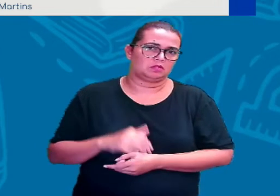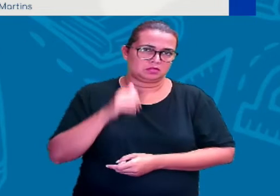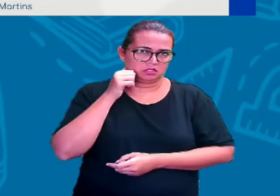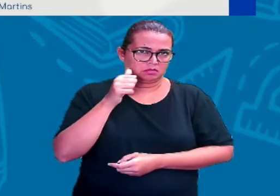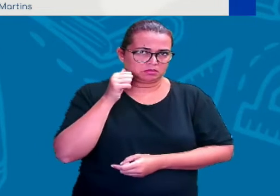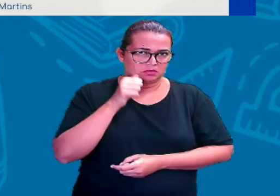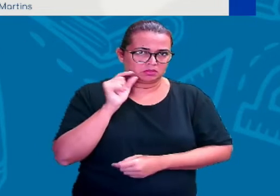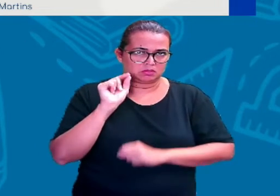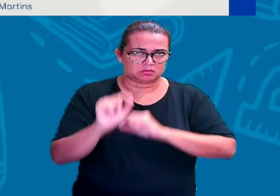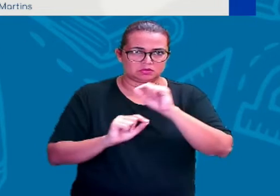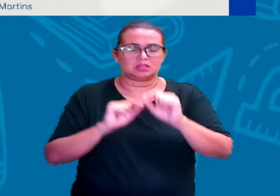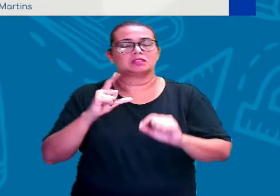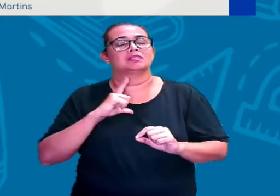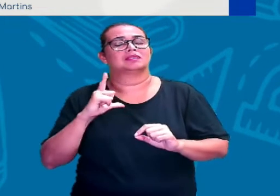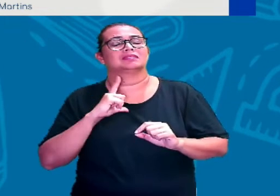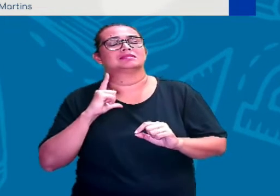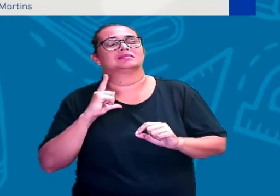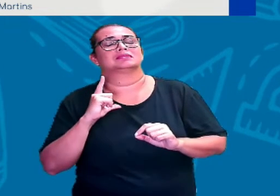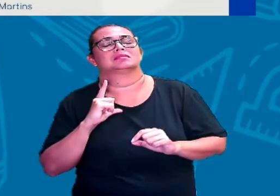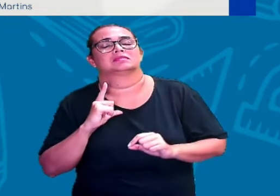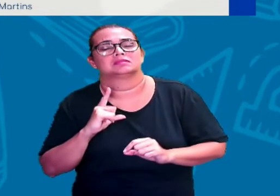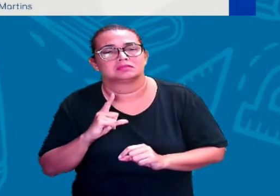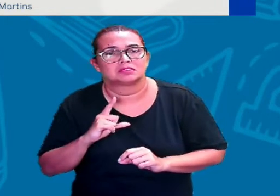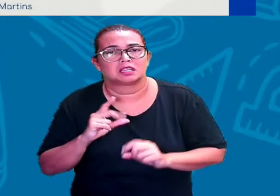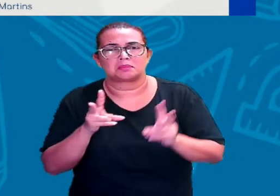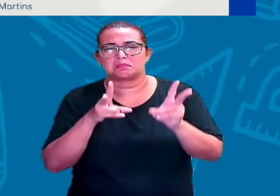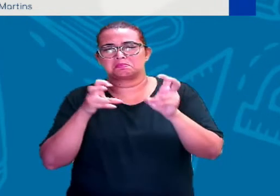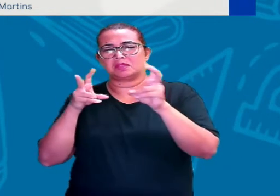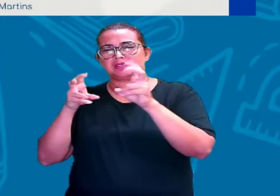levando esse dado também em consideração,